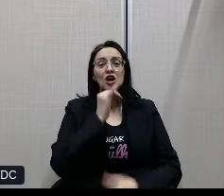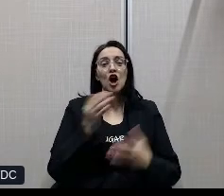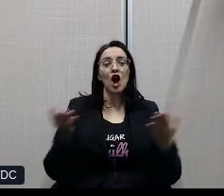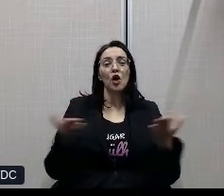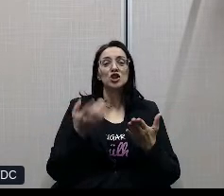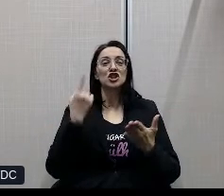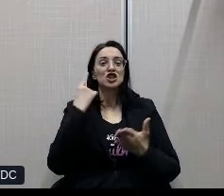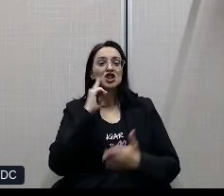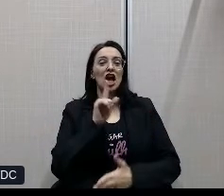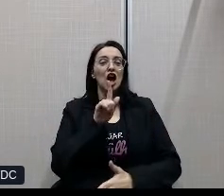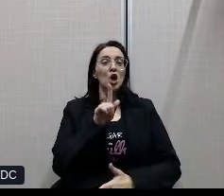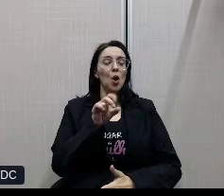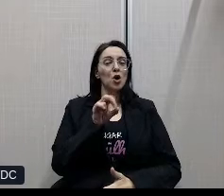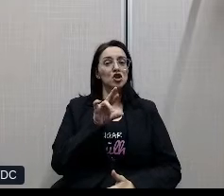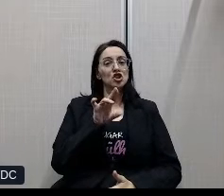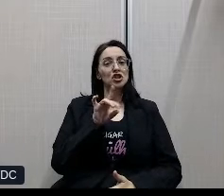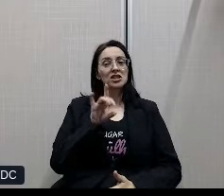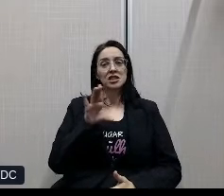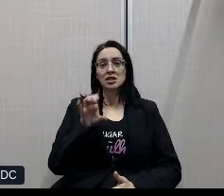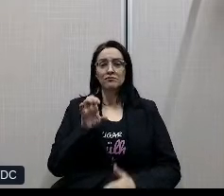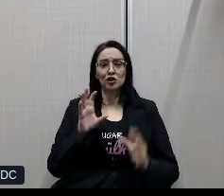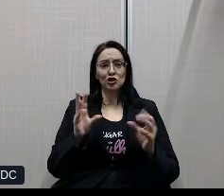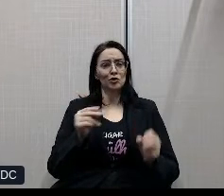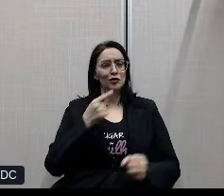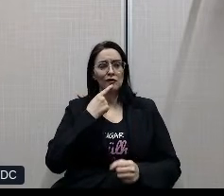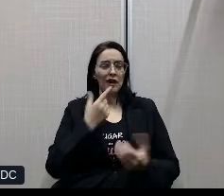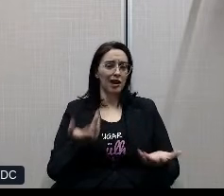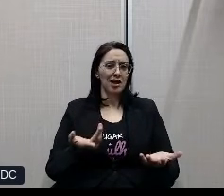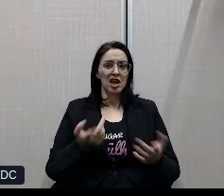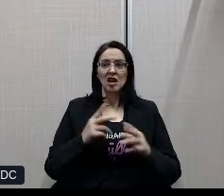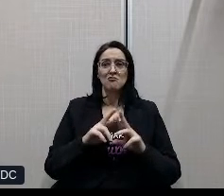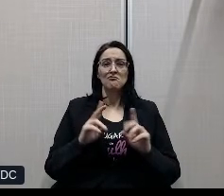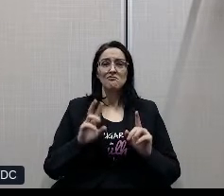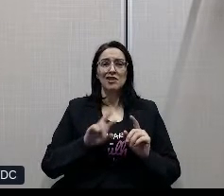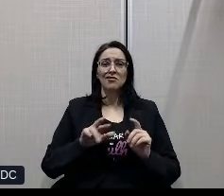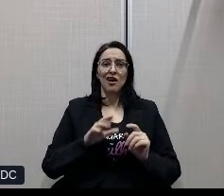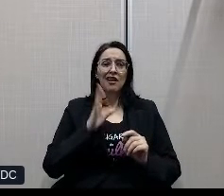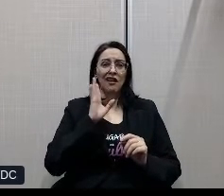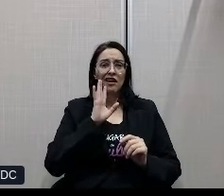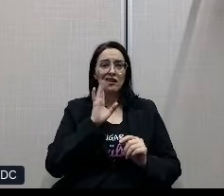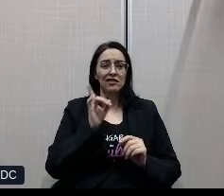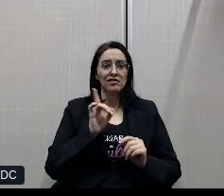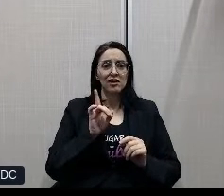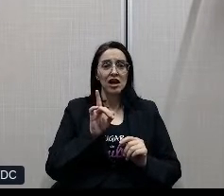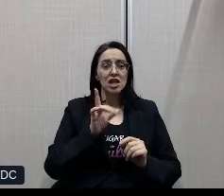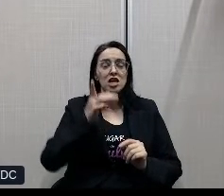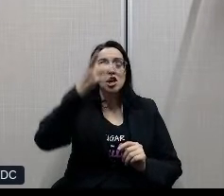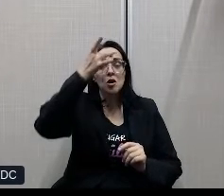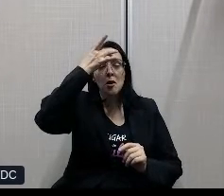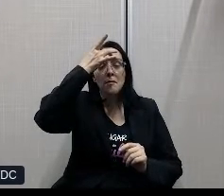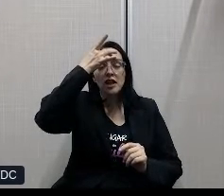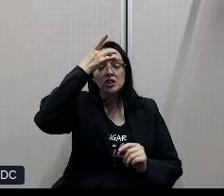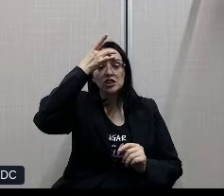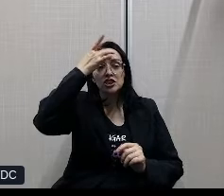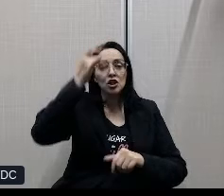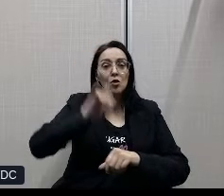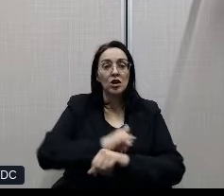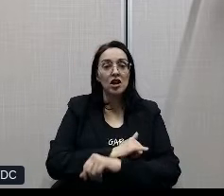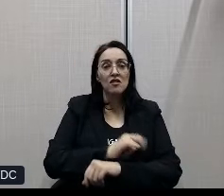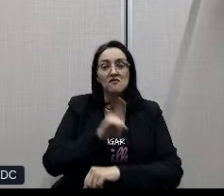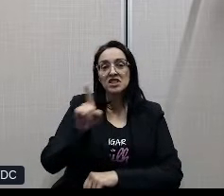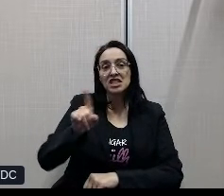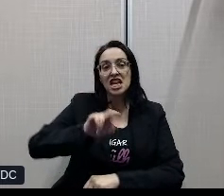gordice. Quem é que não fala isso hoje? Mas isso não é algo legal. Tem uma mente gorda. Você não é gorda, você